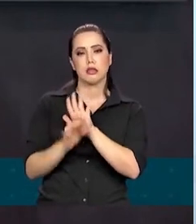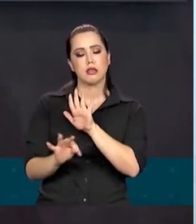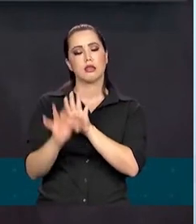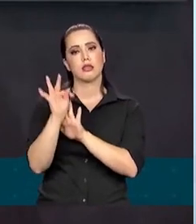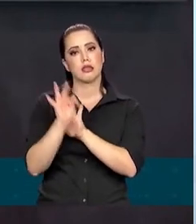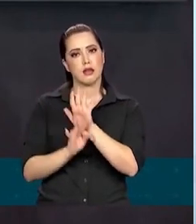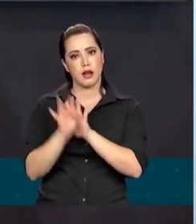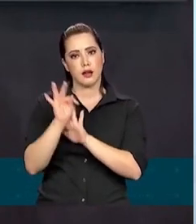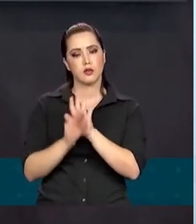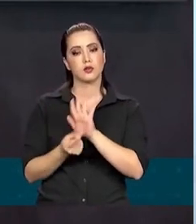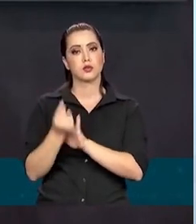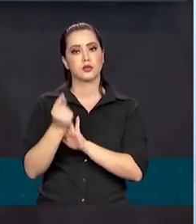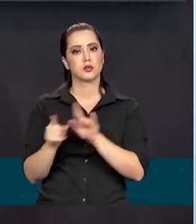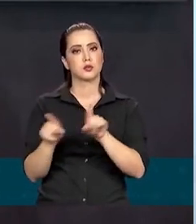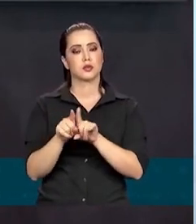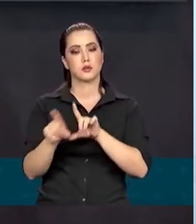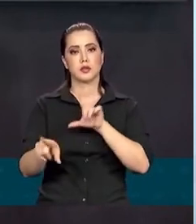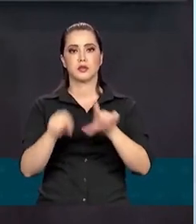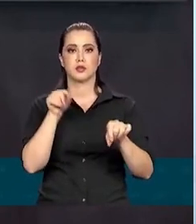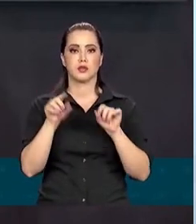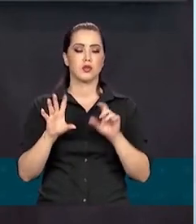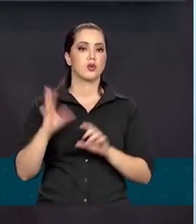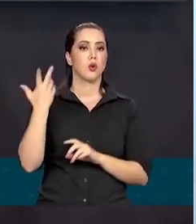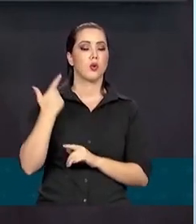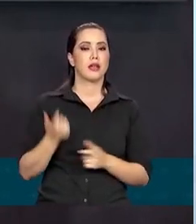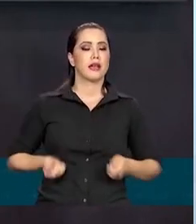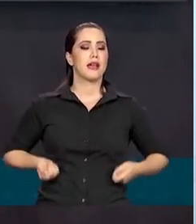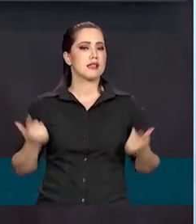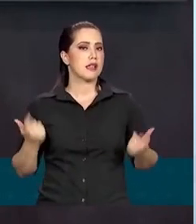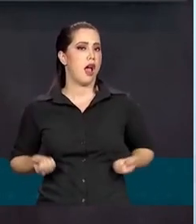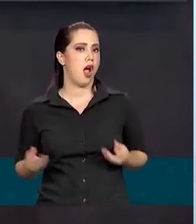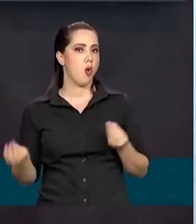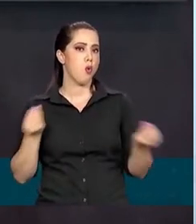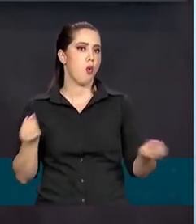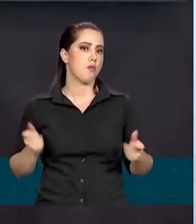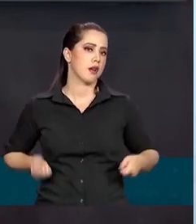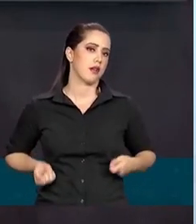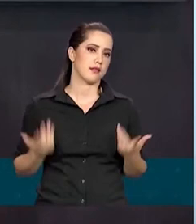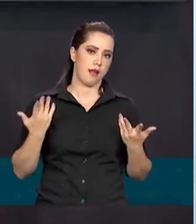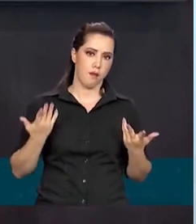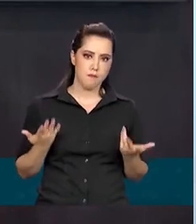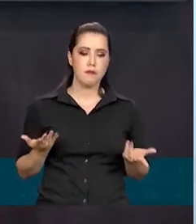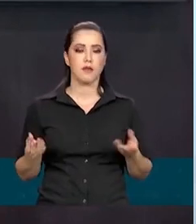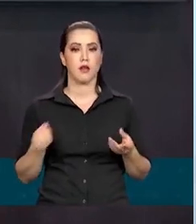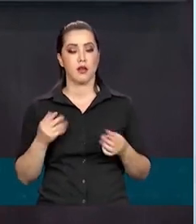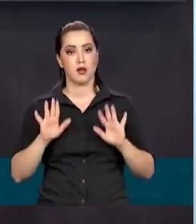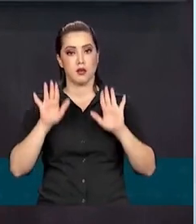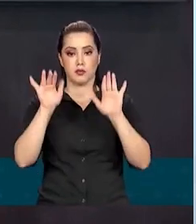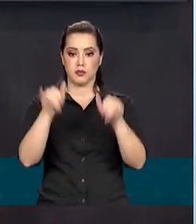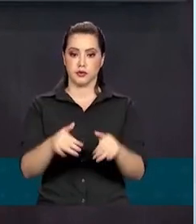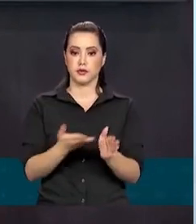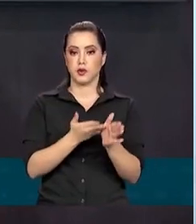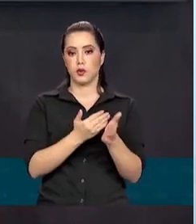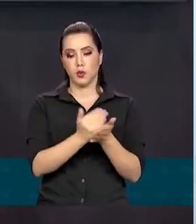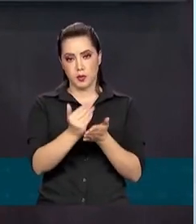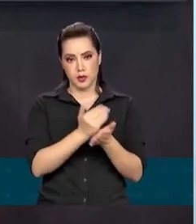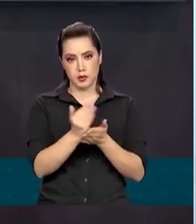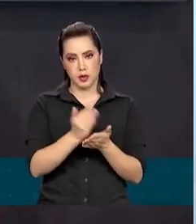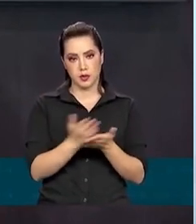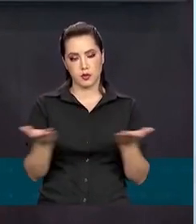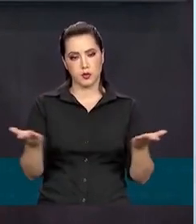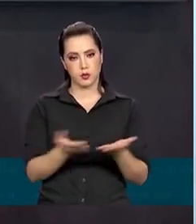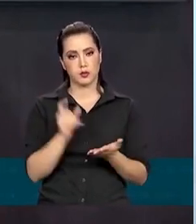mas também da decisão do que gastar, como gastar dentro da prioridade. Eu gostaria de encerrar essa primeira